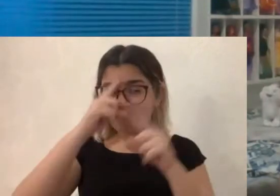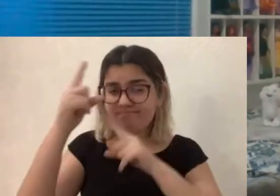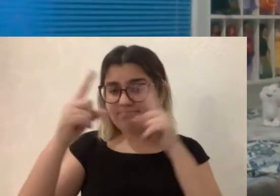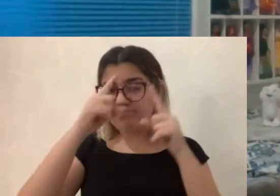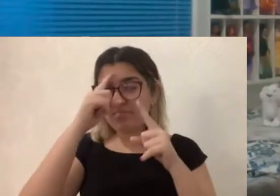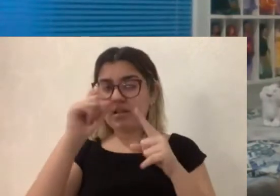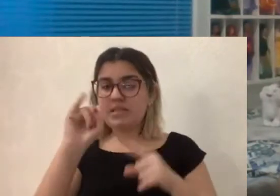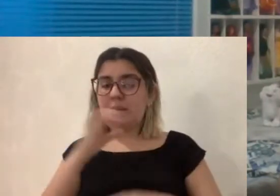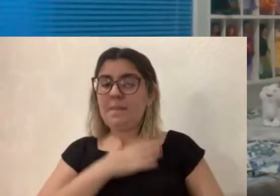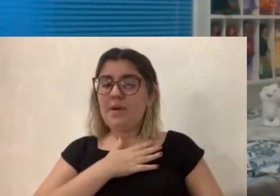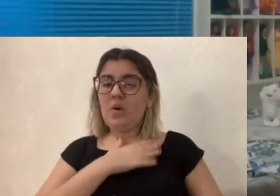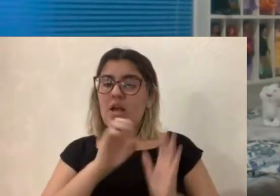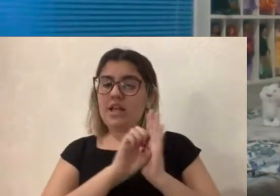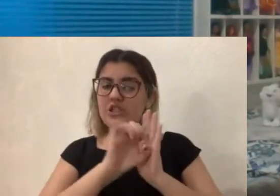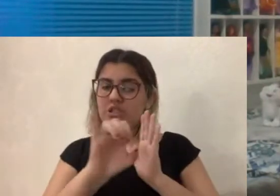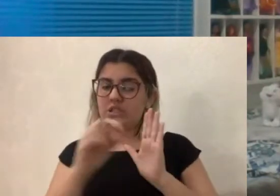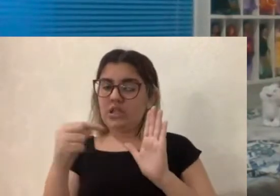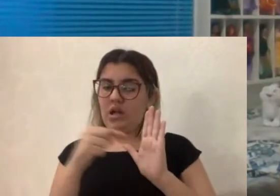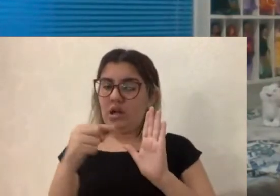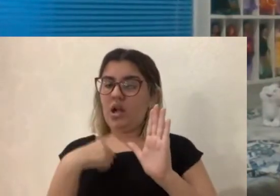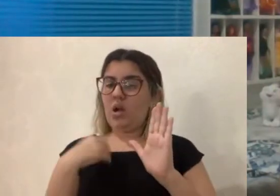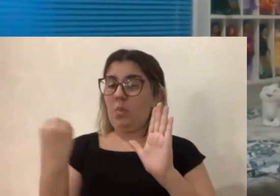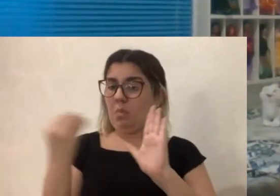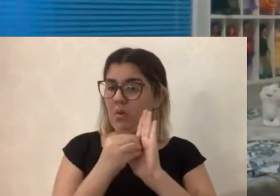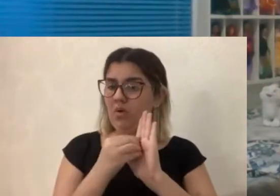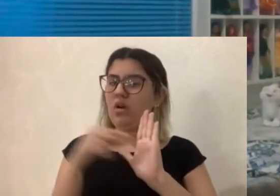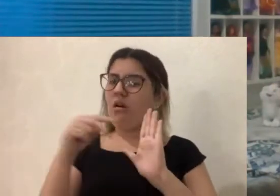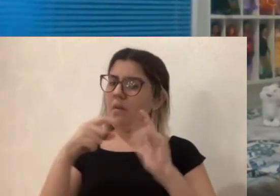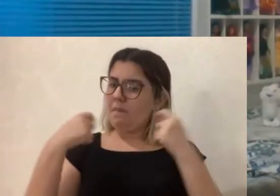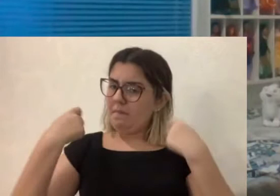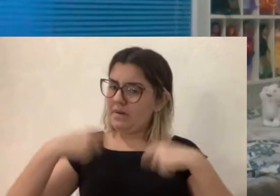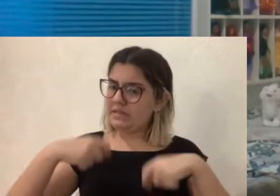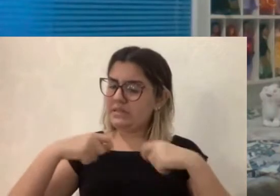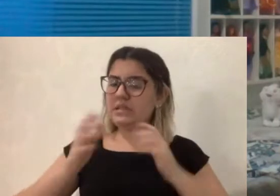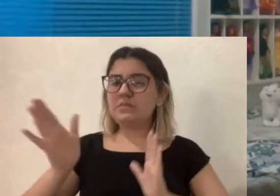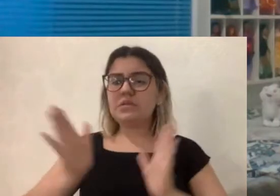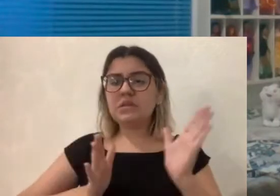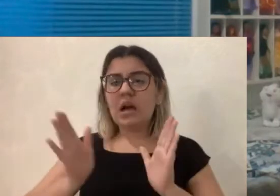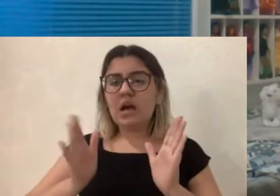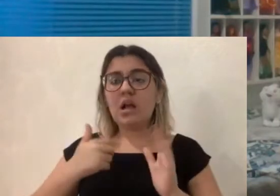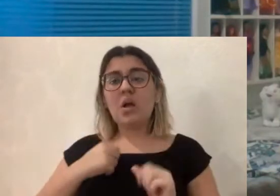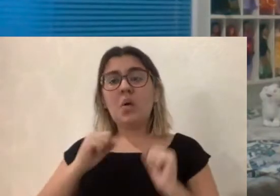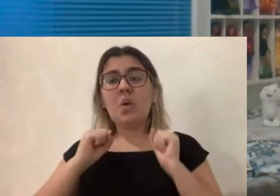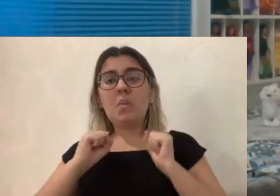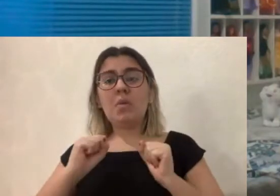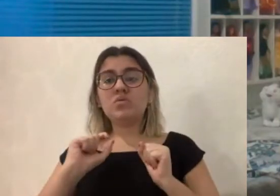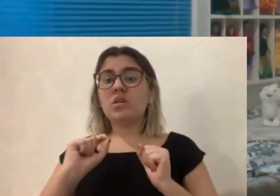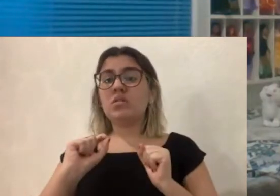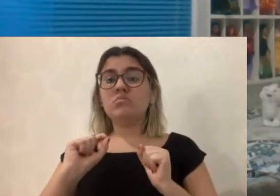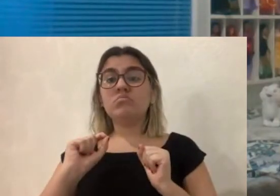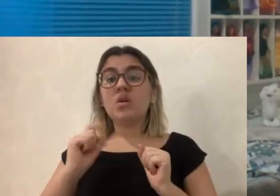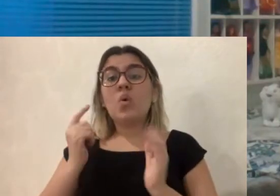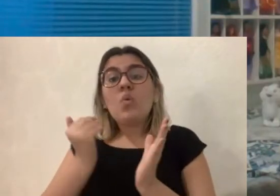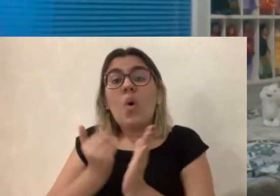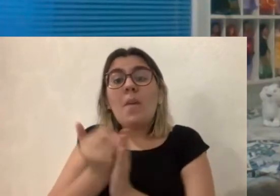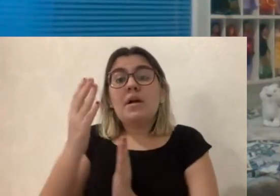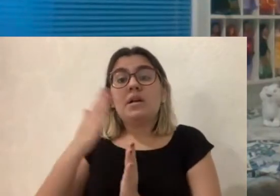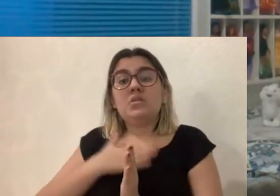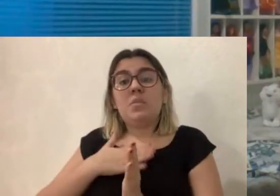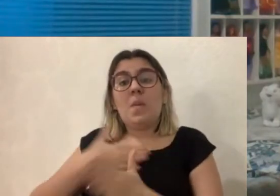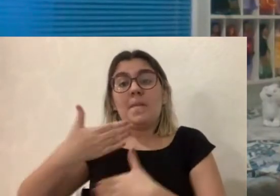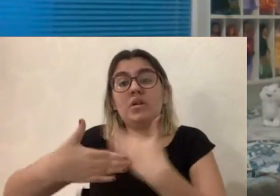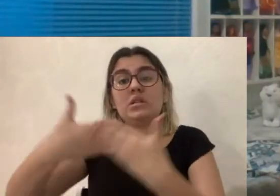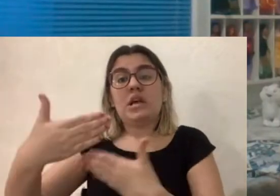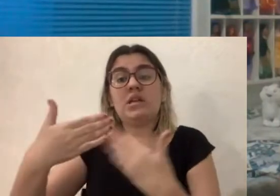editais a acessibilidade, eu posso colocar um áudio do escritor desde o começo do meu processo, para que